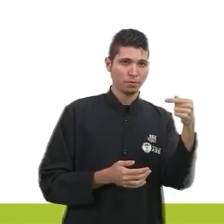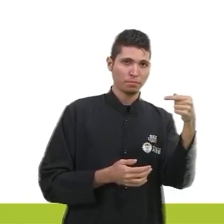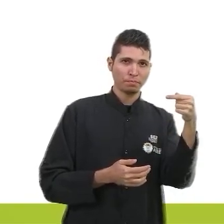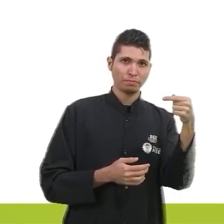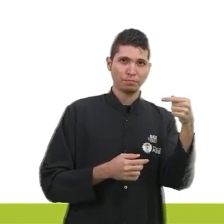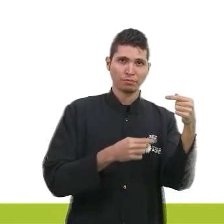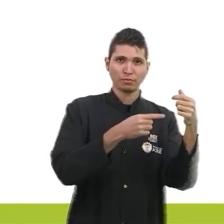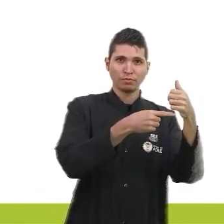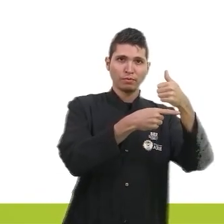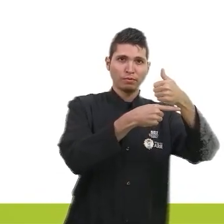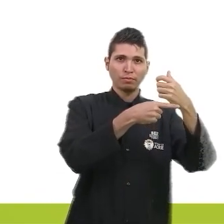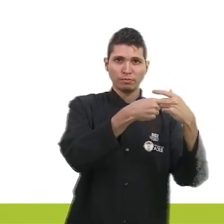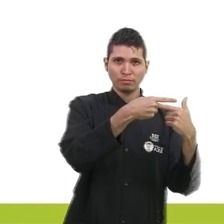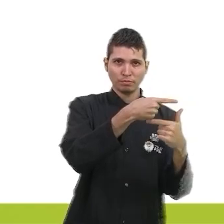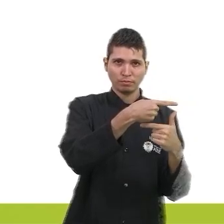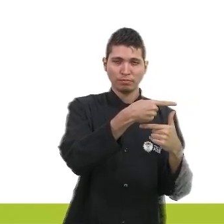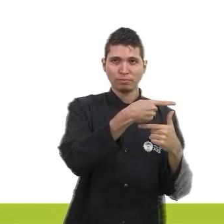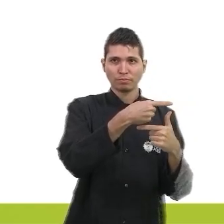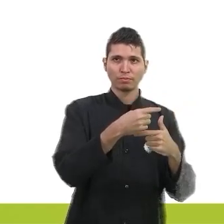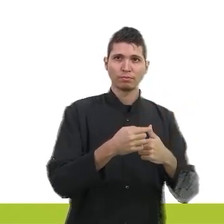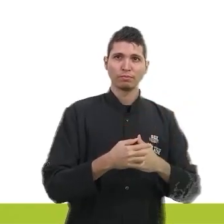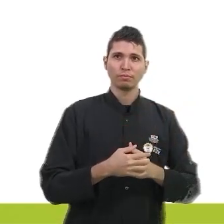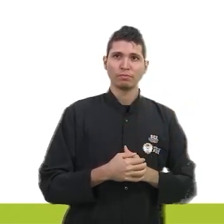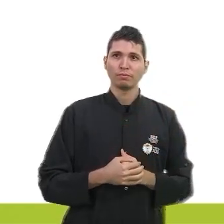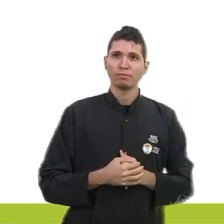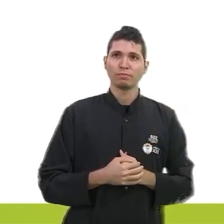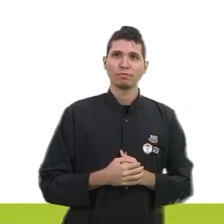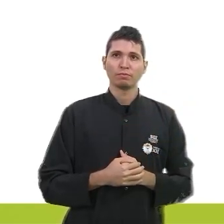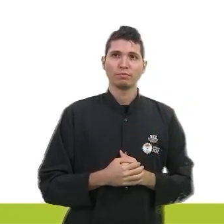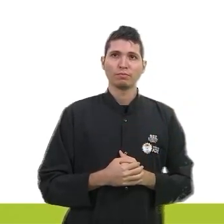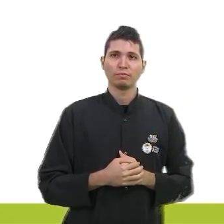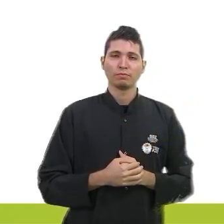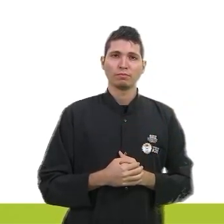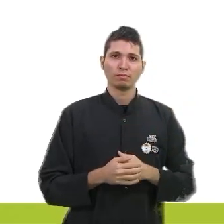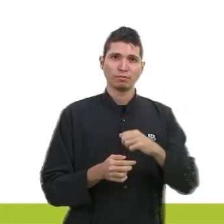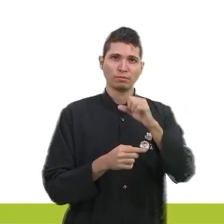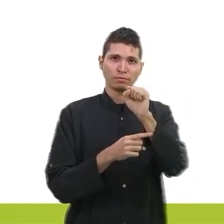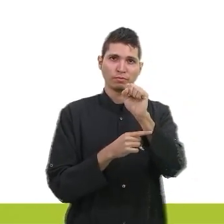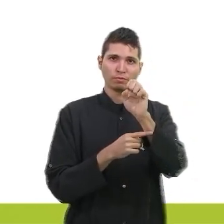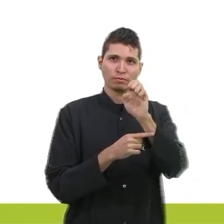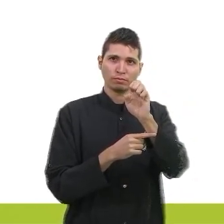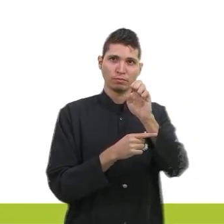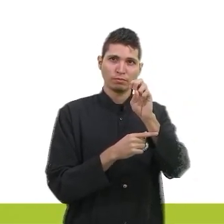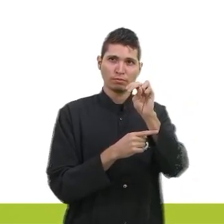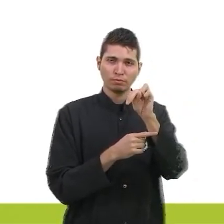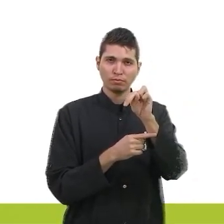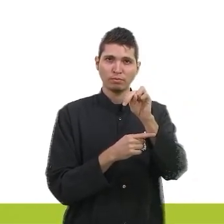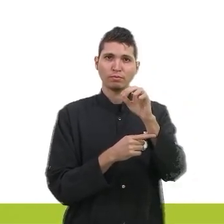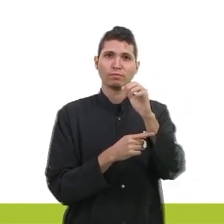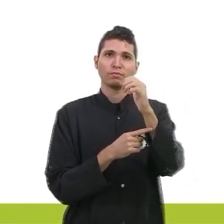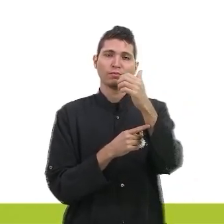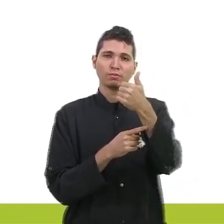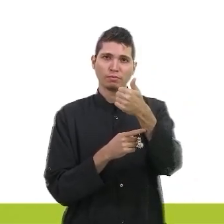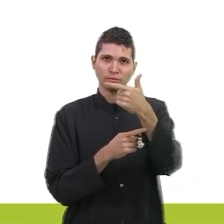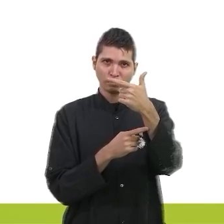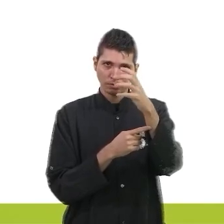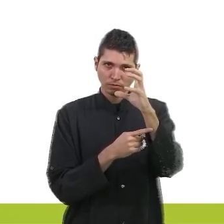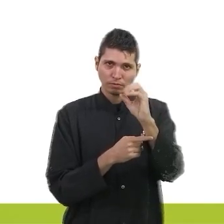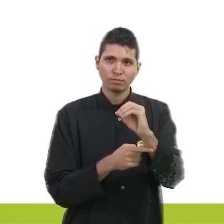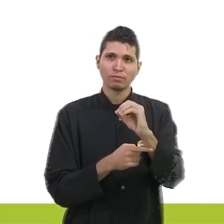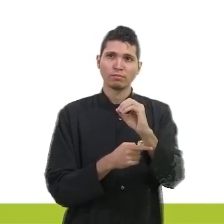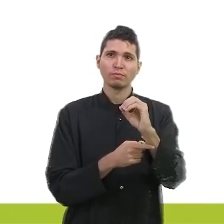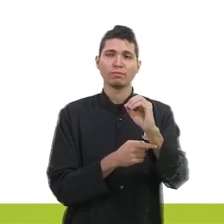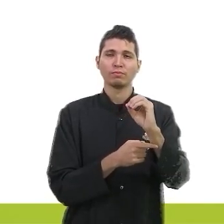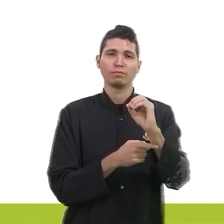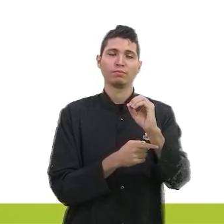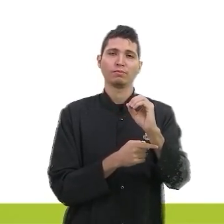Esse 2 está feio, né? Estranho. E seno de 120 é alguma coisa aqui, raiz de 3 sobre 2. Digamos que seja aqui, tá nesse